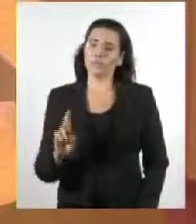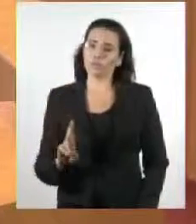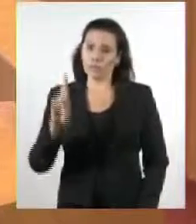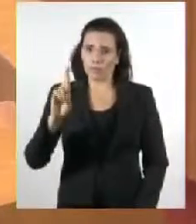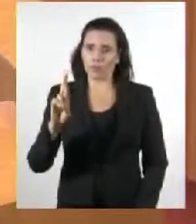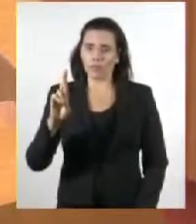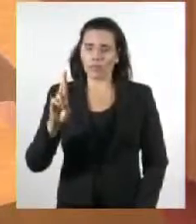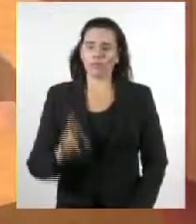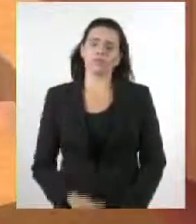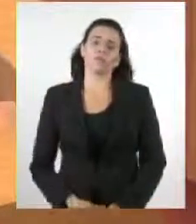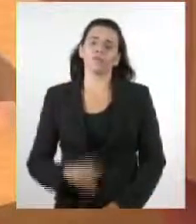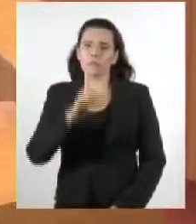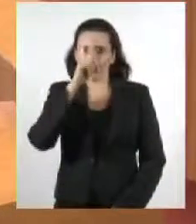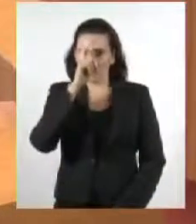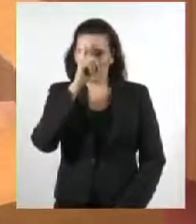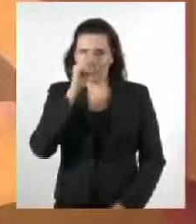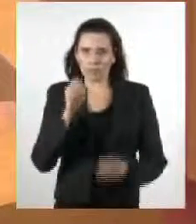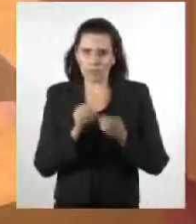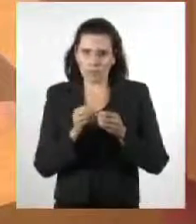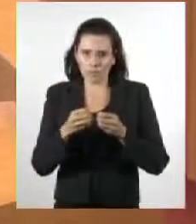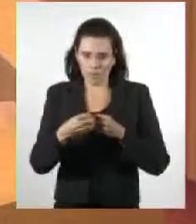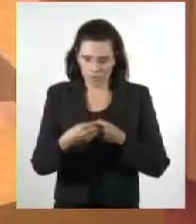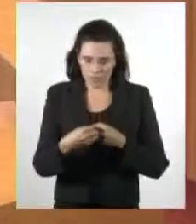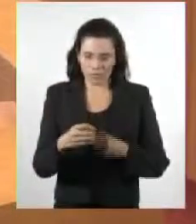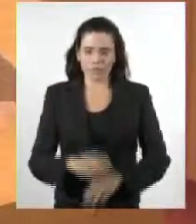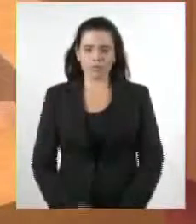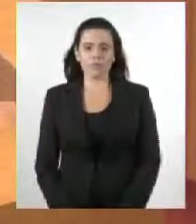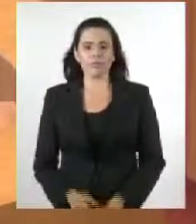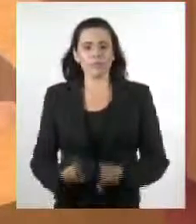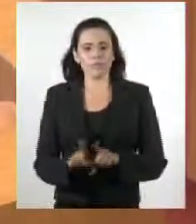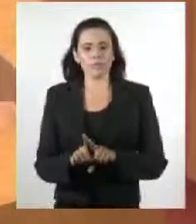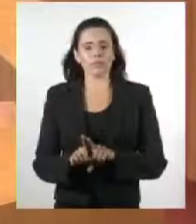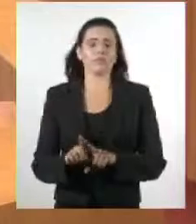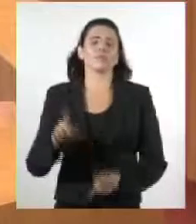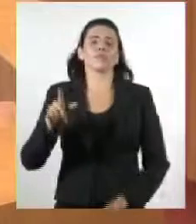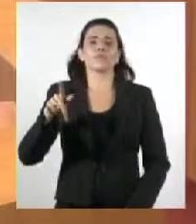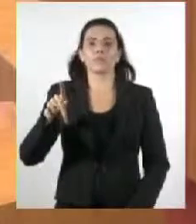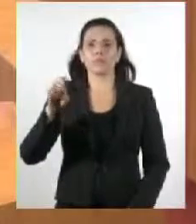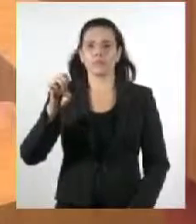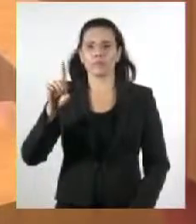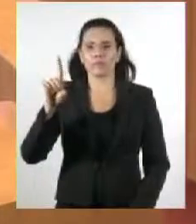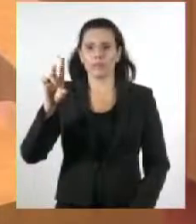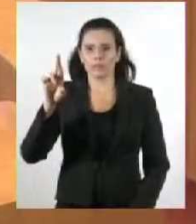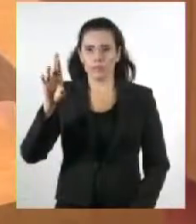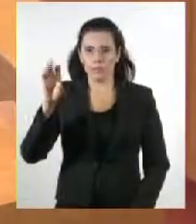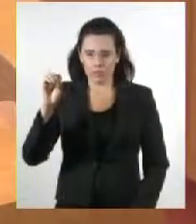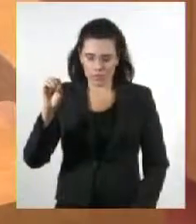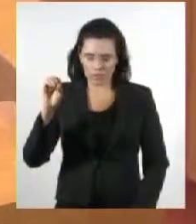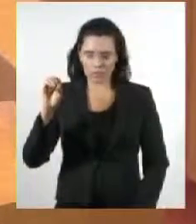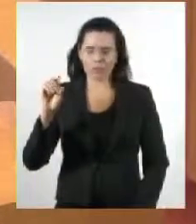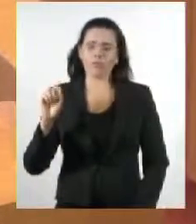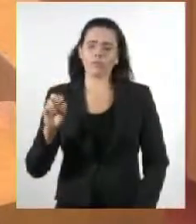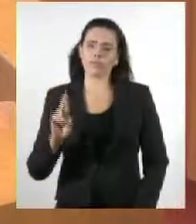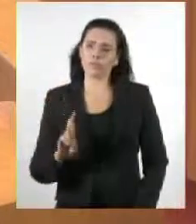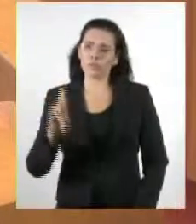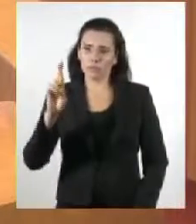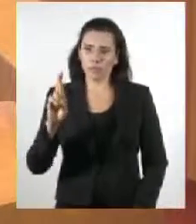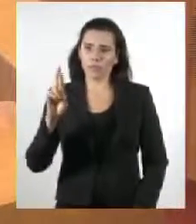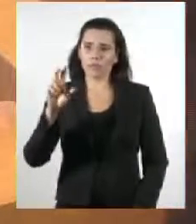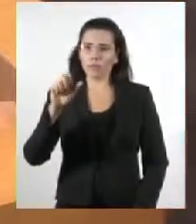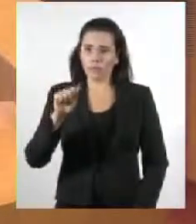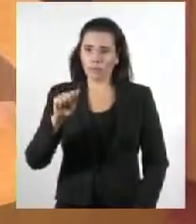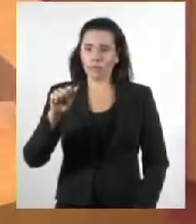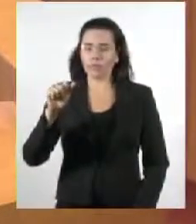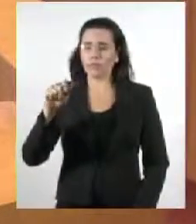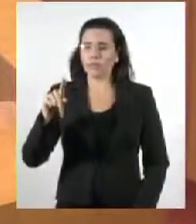senhor Pedro Afonso, que representa a APAI e representa exatamente a APAI também dentro da